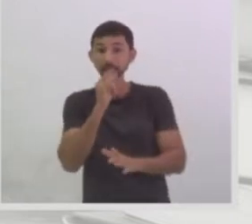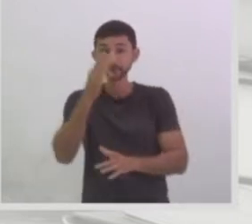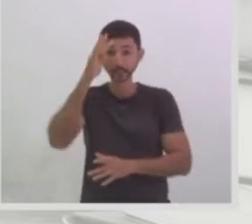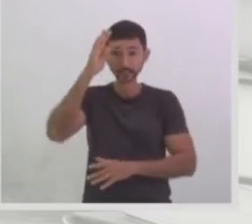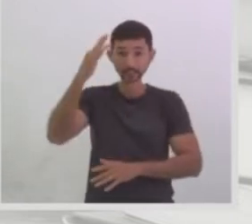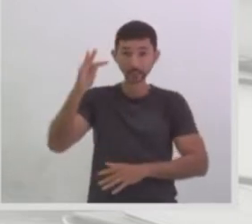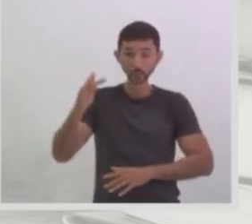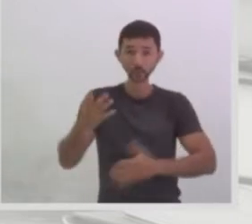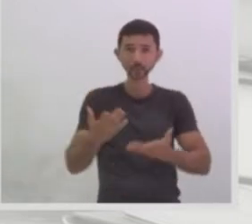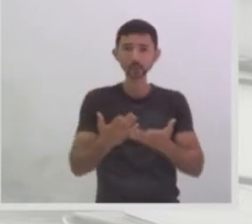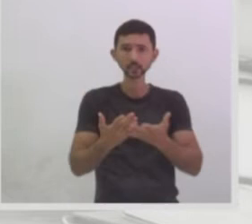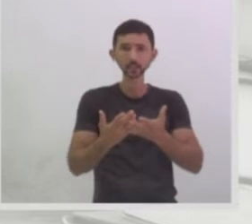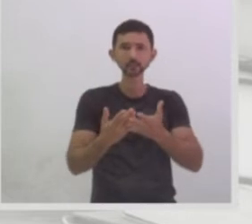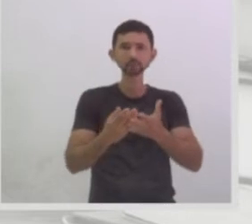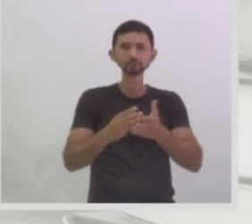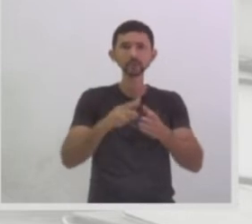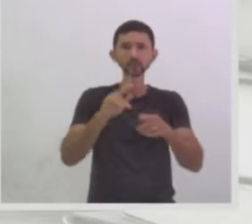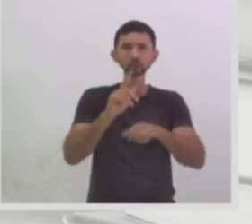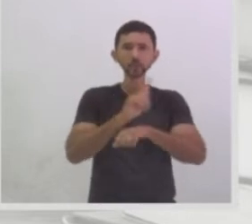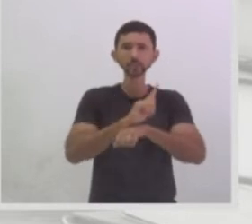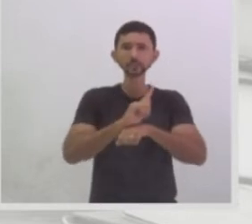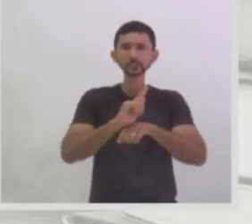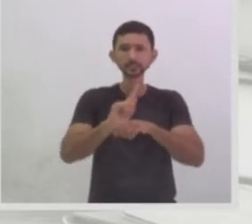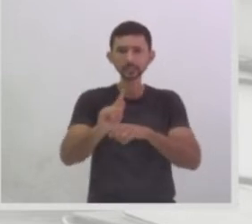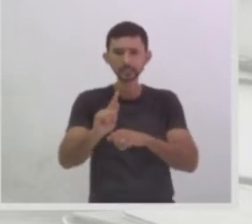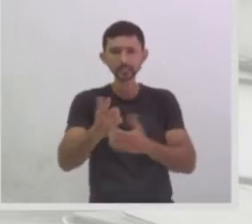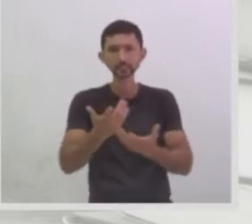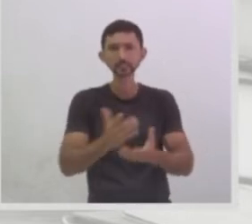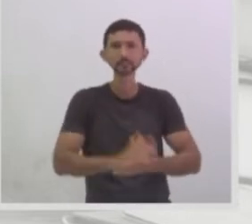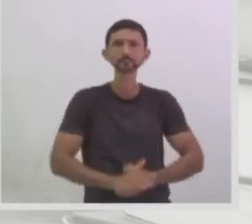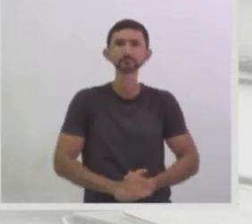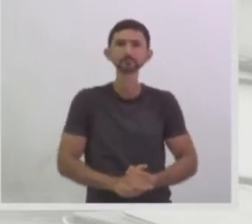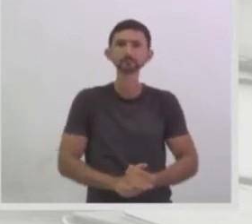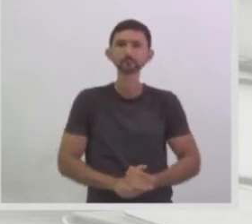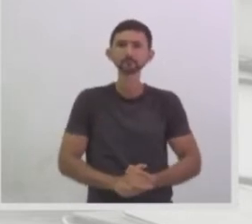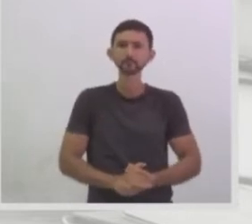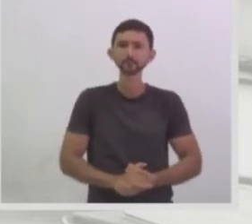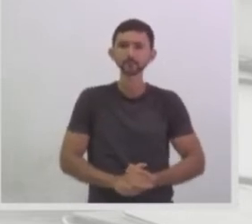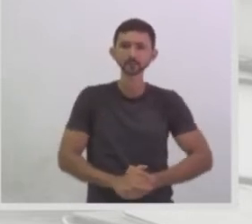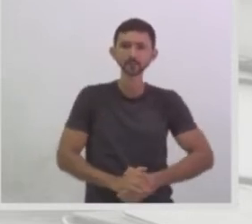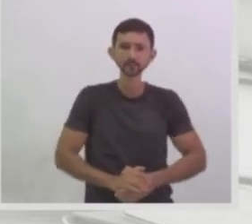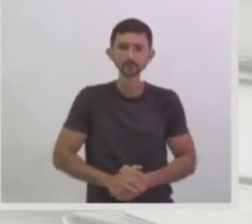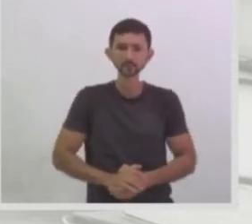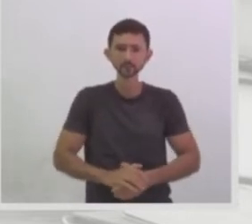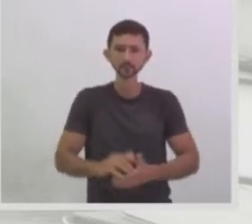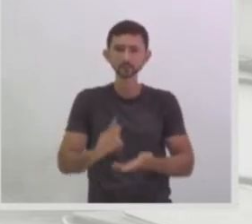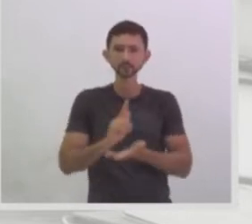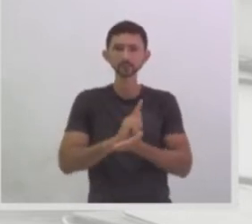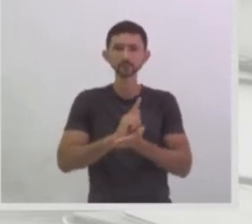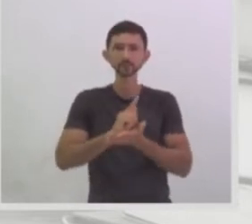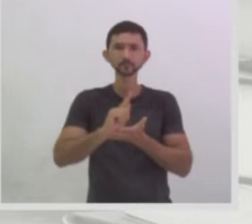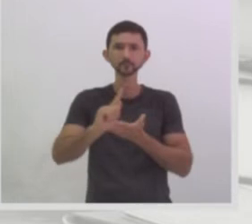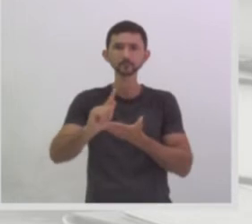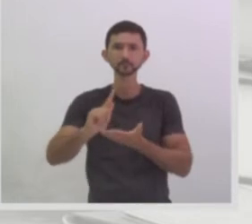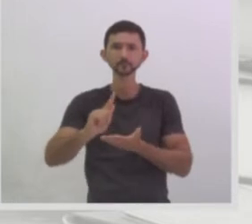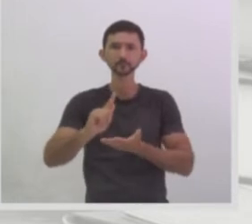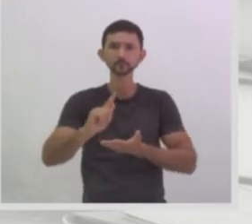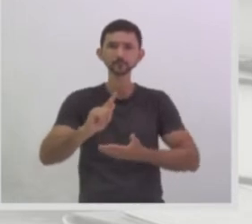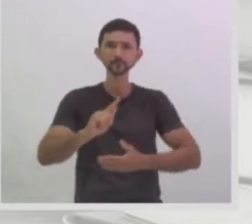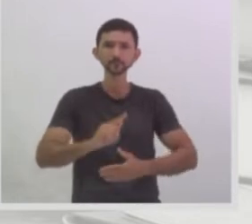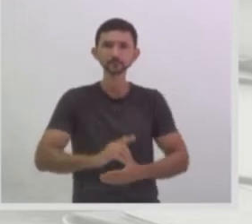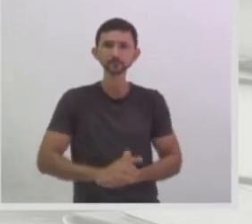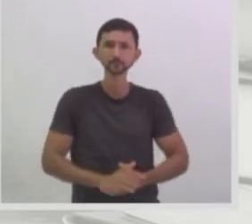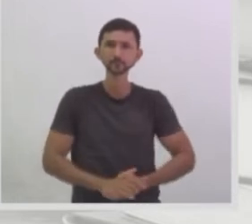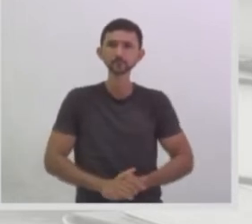a narrativa do Gênesis, livro constante nas escrituras sagradas, cristã e judaica. De acordo com essa